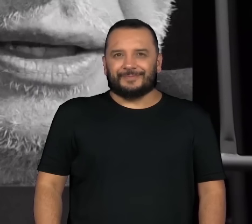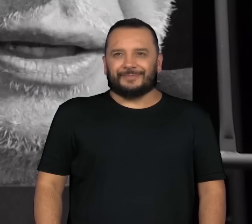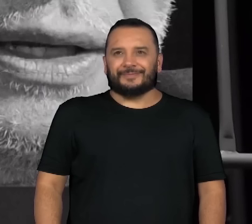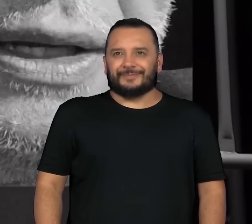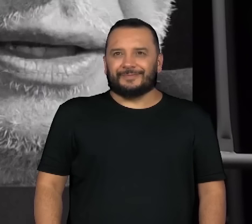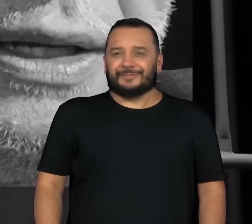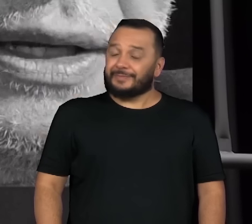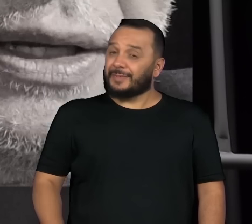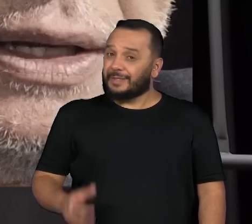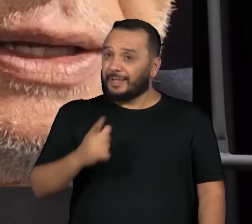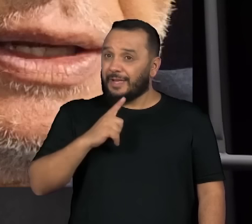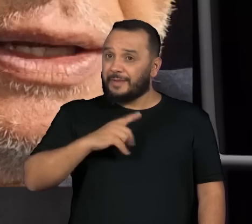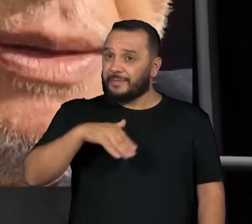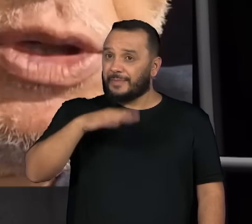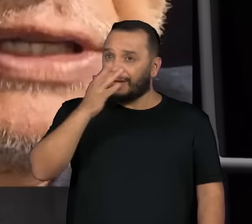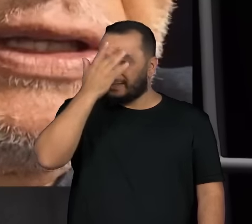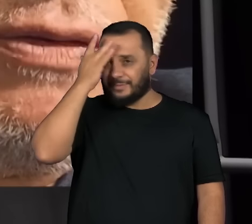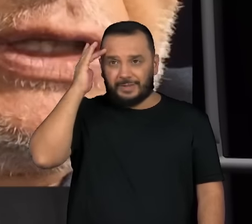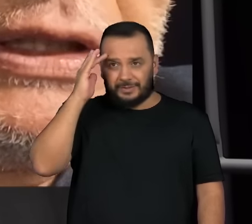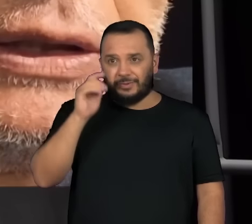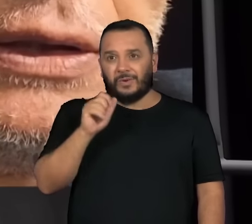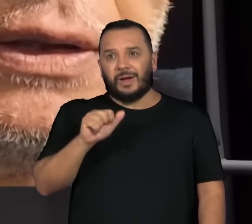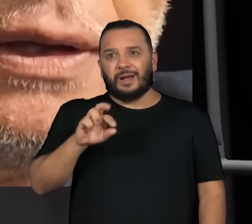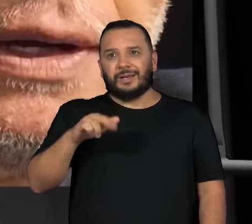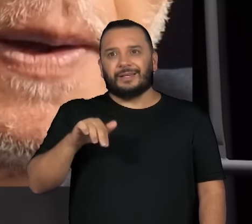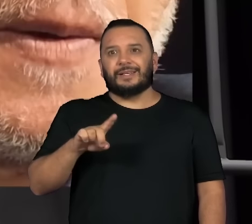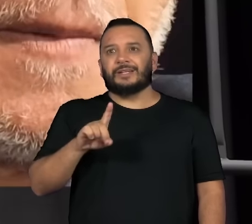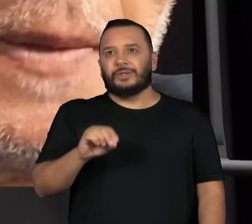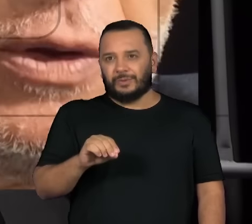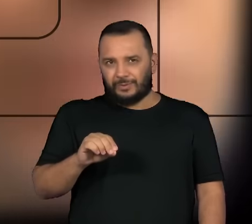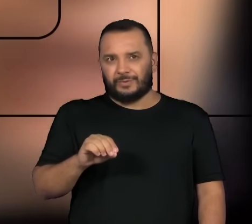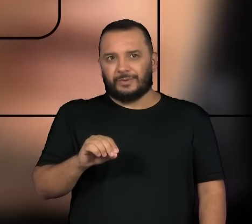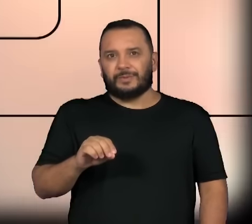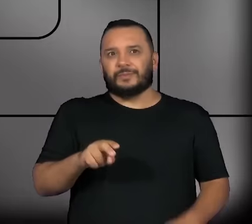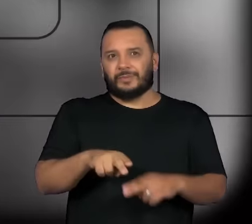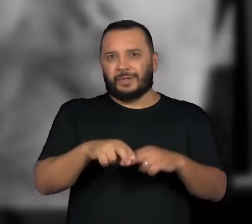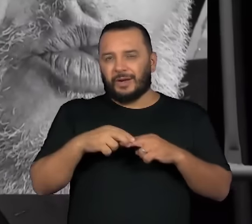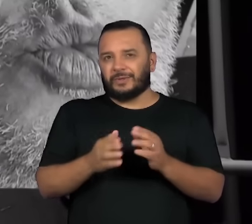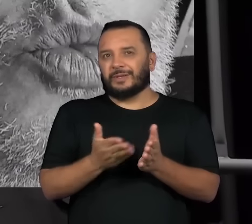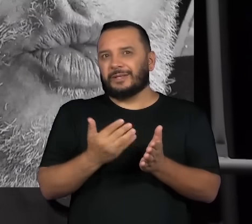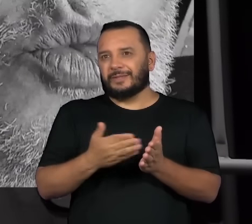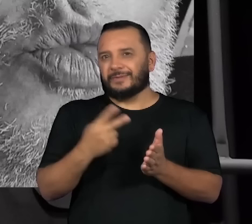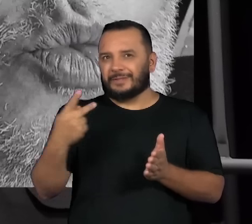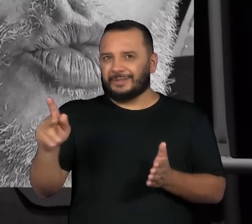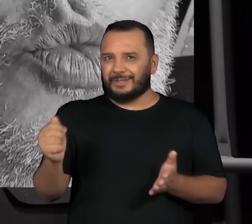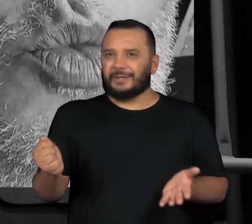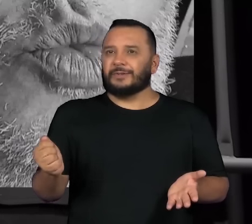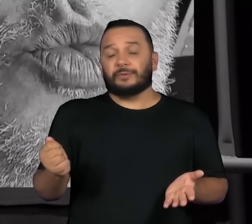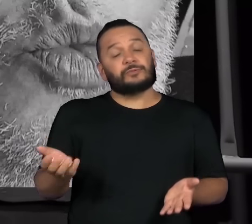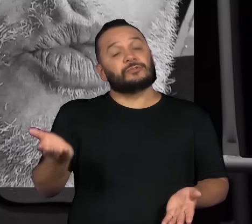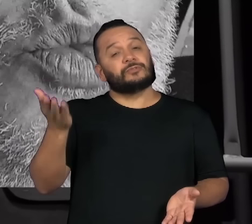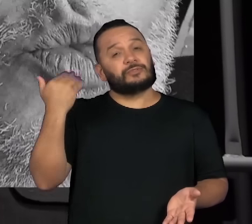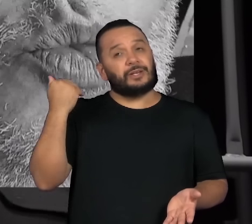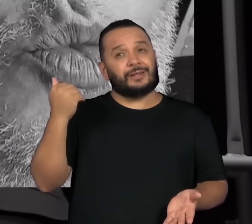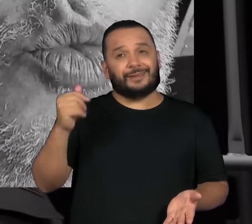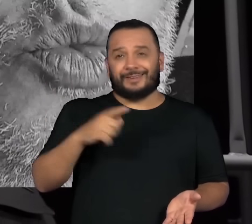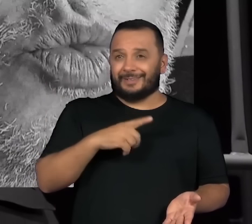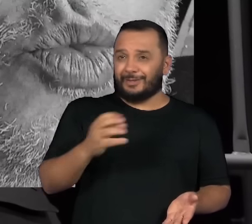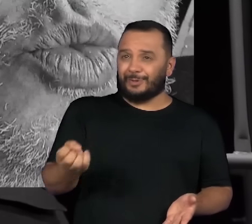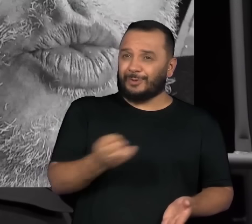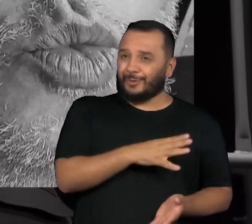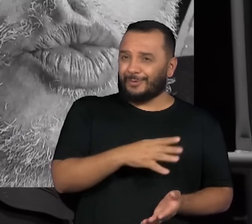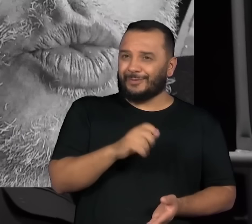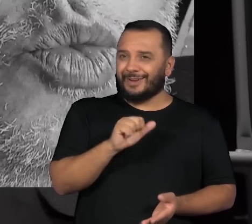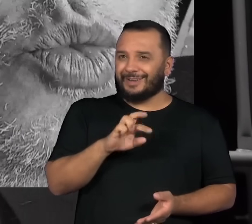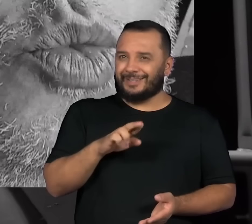Será que tem mais gente que virou Arlinder depois dessa entrevista? Eu espero que sim. Eu também. Chega mais aí, gente. Chega aí, seus novos